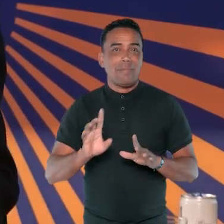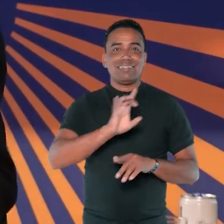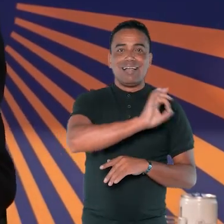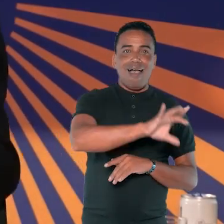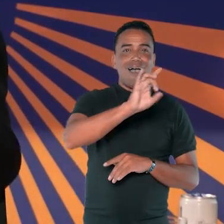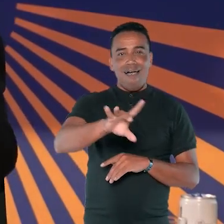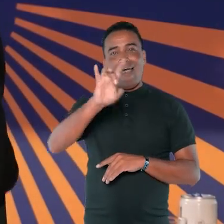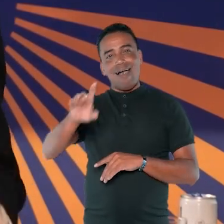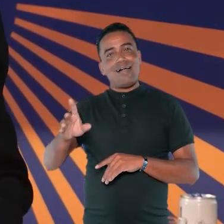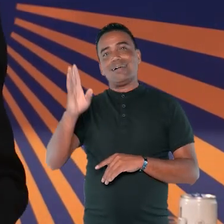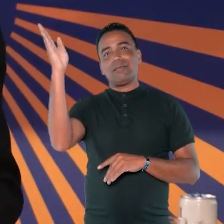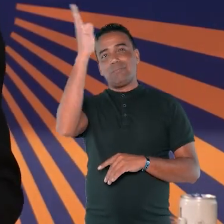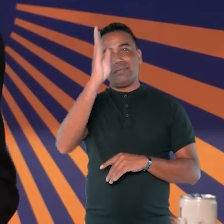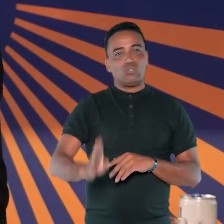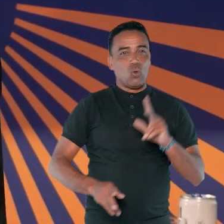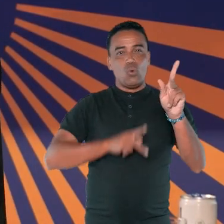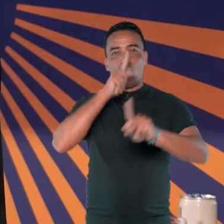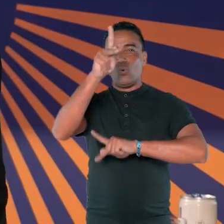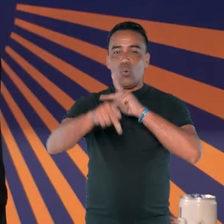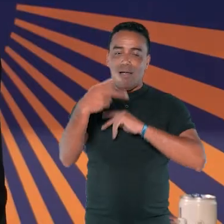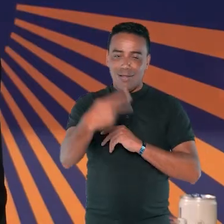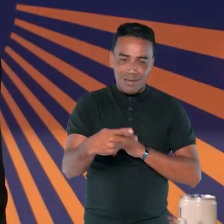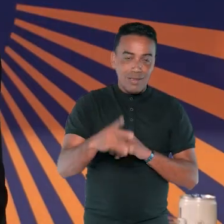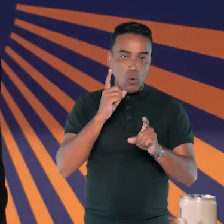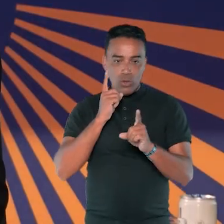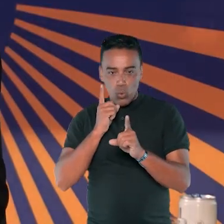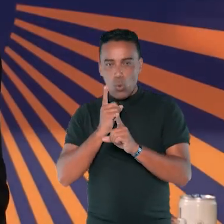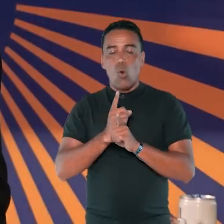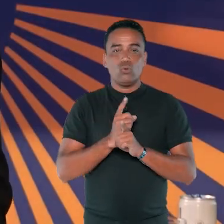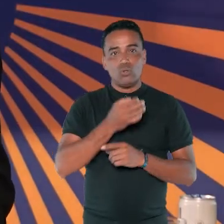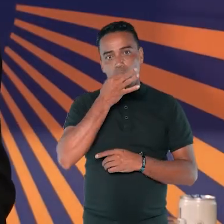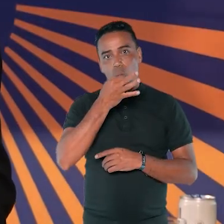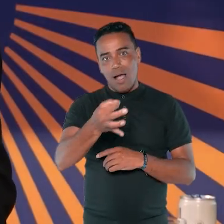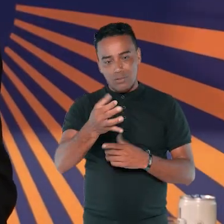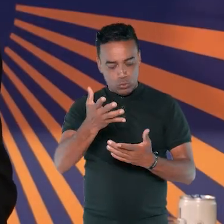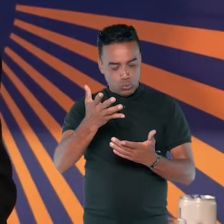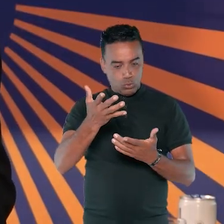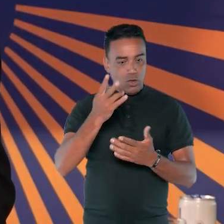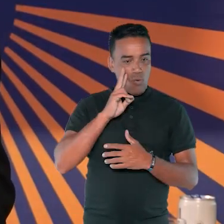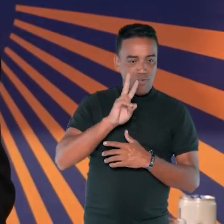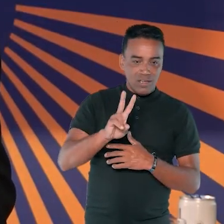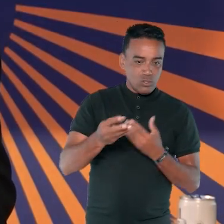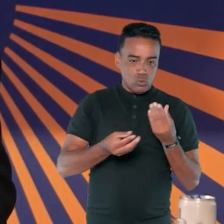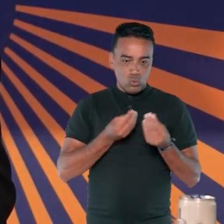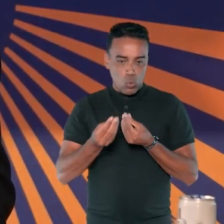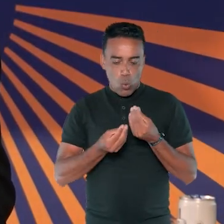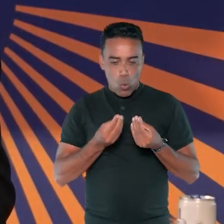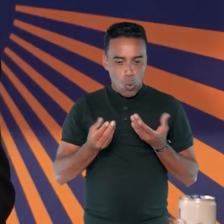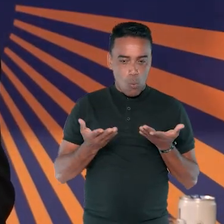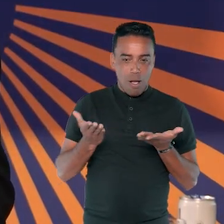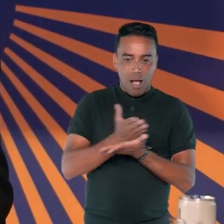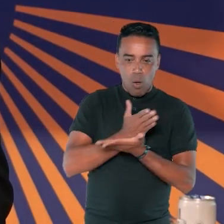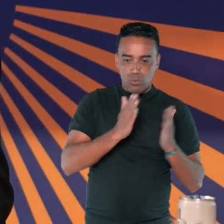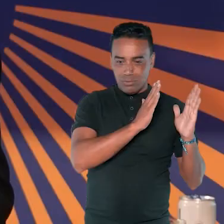brasileiro que eu vejo, em cada brasileira que eu encontro, e que eu acho que não vejo como em alguns